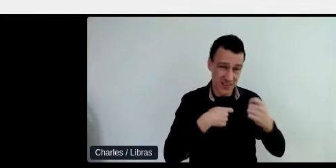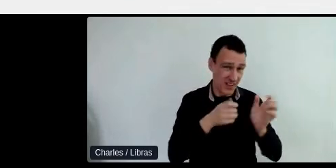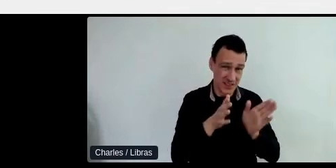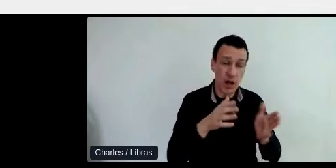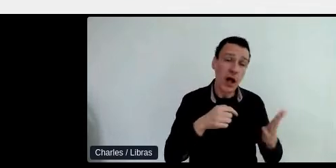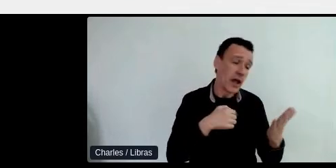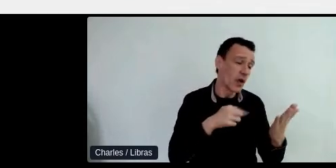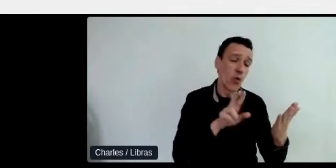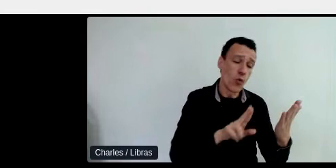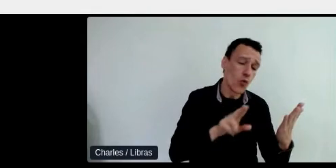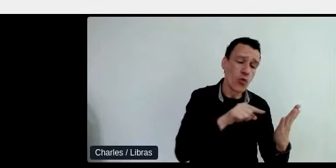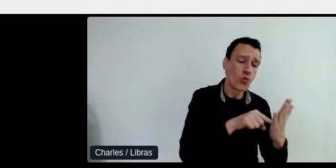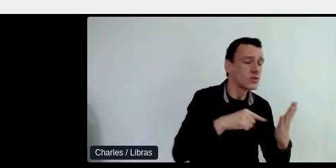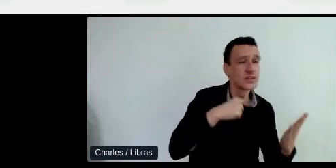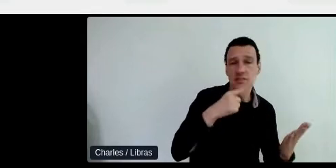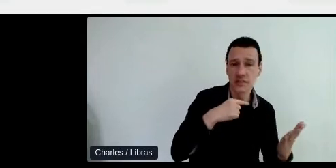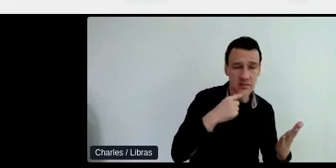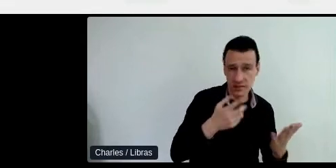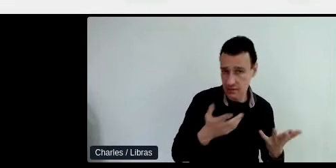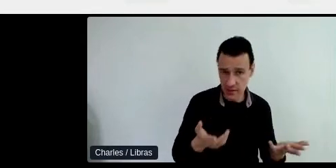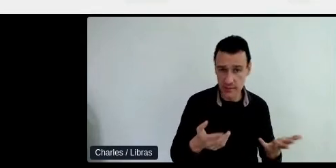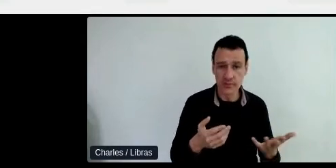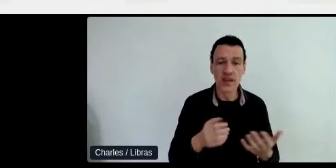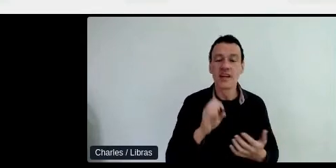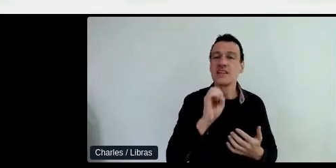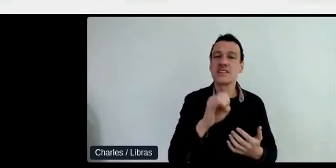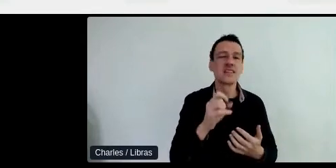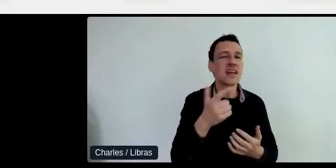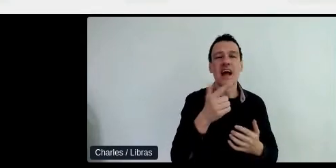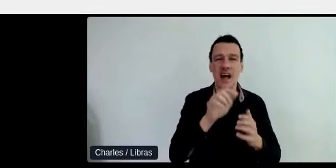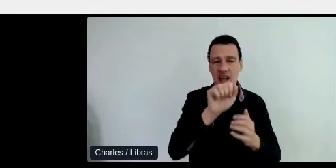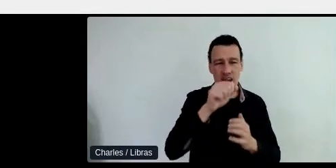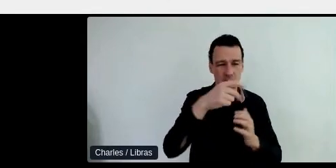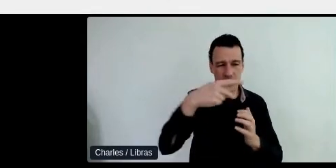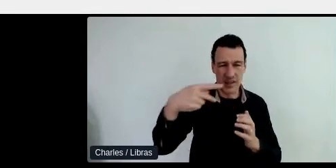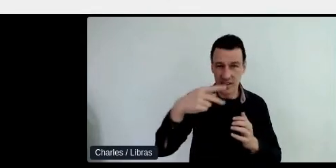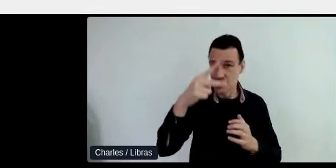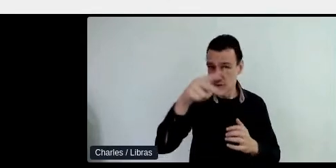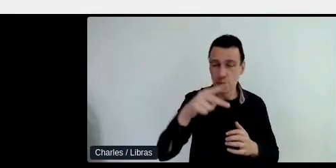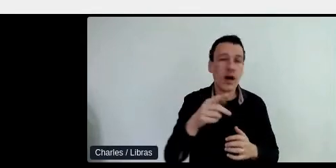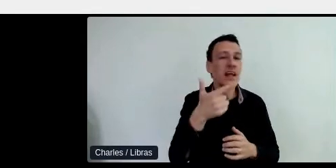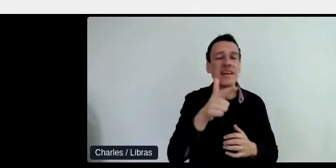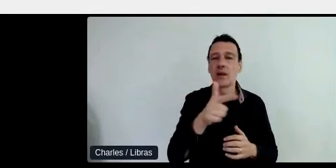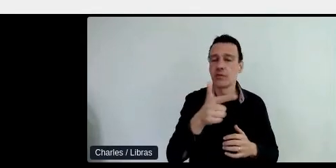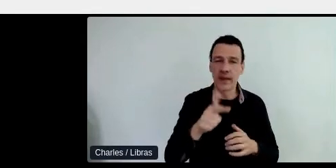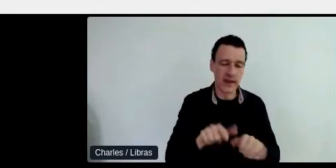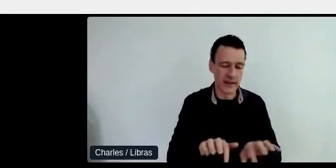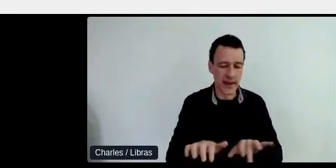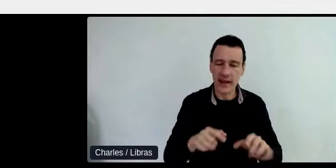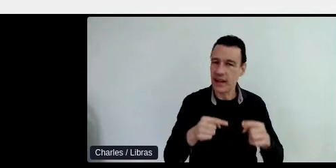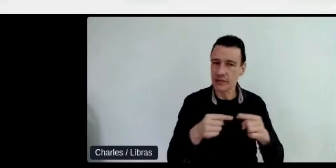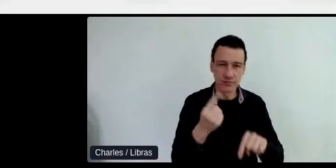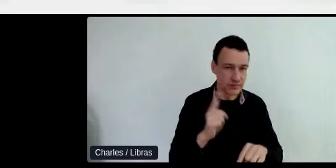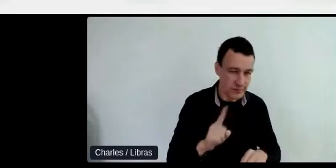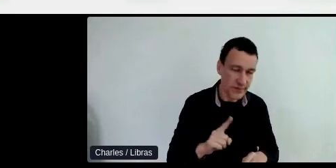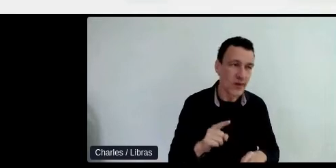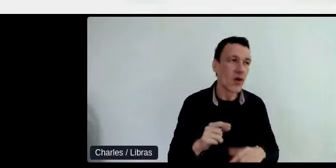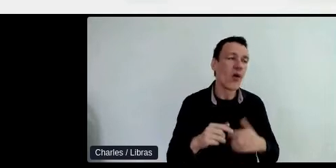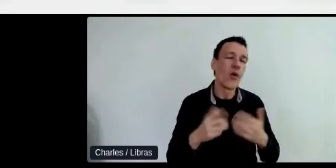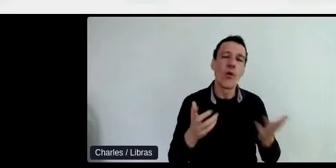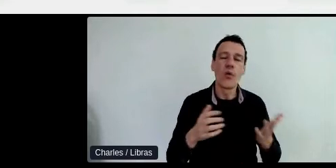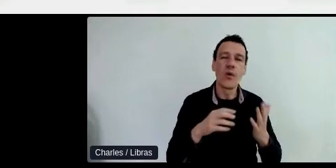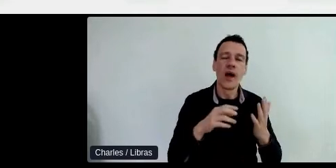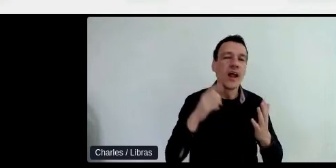oferecer a navegação via teclado, não oferecer a possibilidade de um leitor de telas fazer a leitura, eu não vou